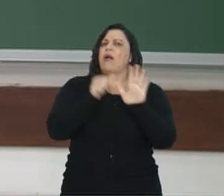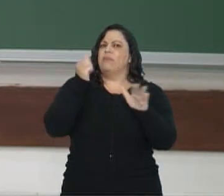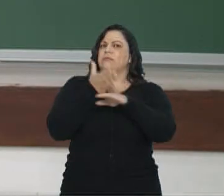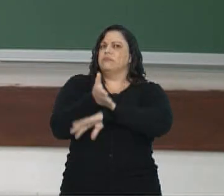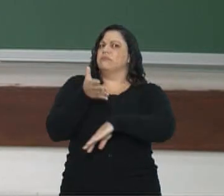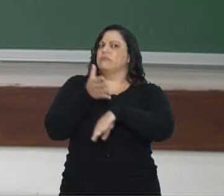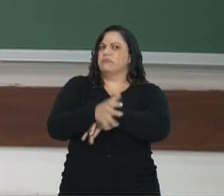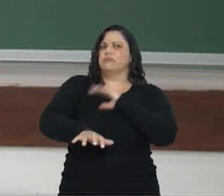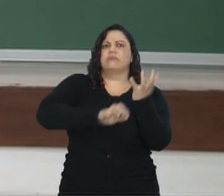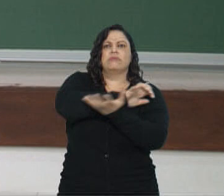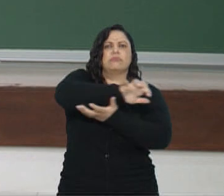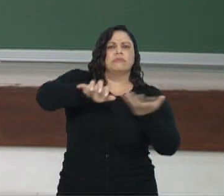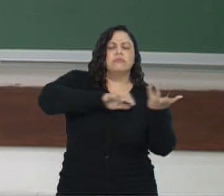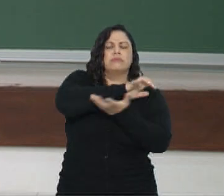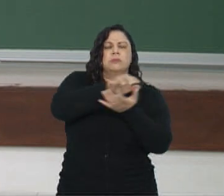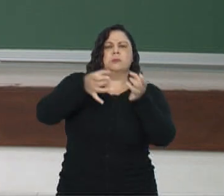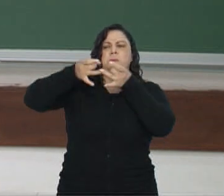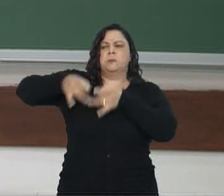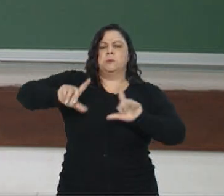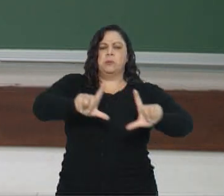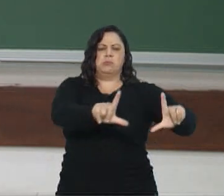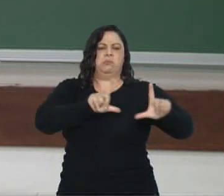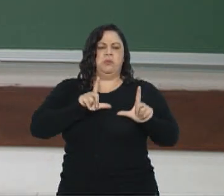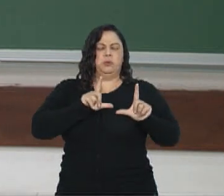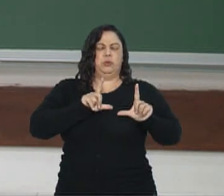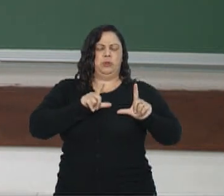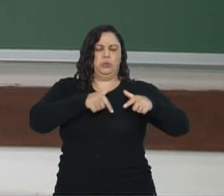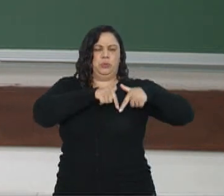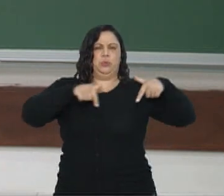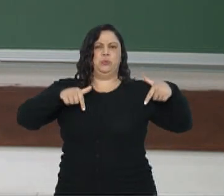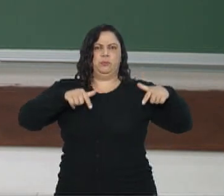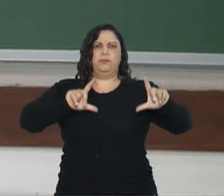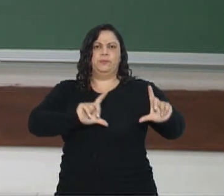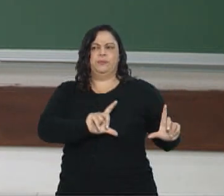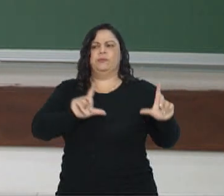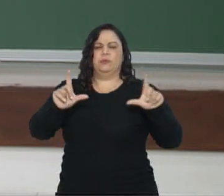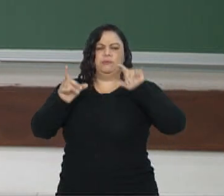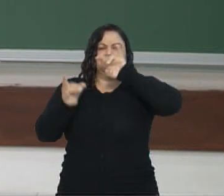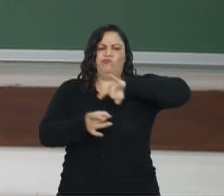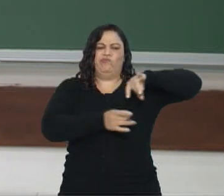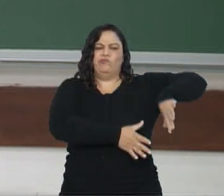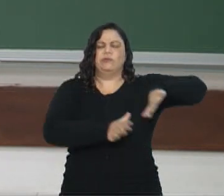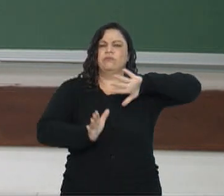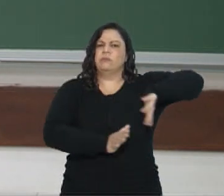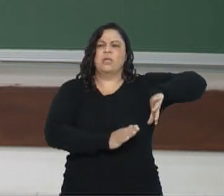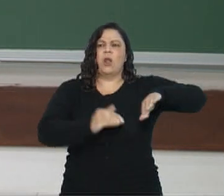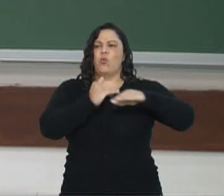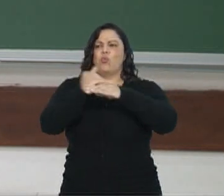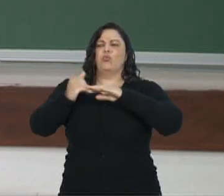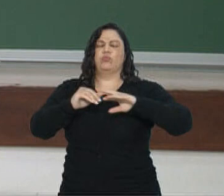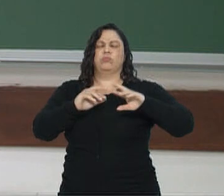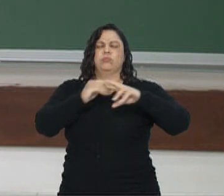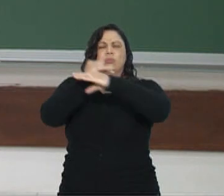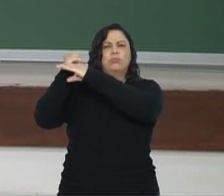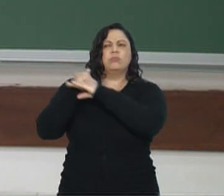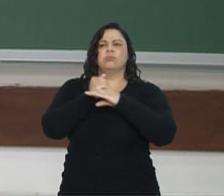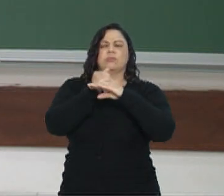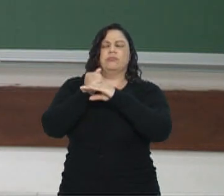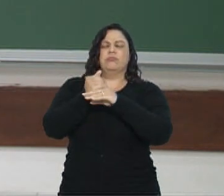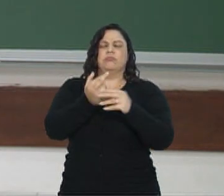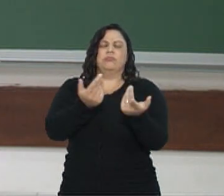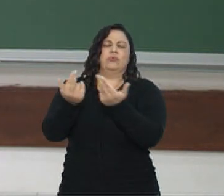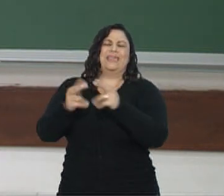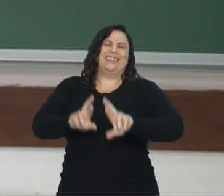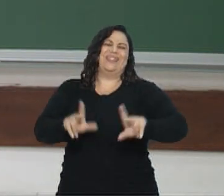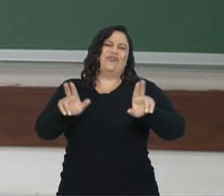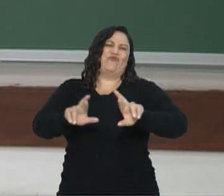nobreza. Ele passa a ser um cidadão. Ele começa a defender a igualdade de todo mundo, que não tem que ter diferença entre ricos, pobres,